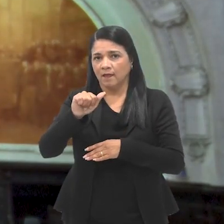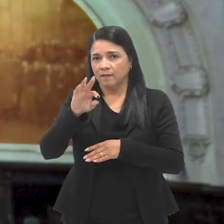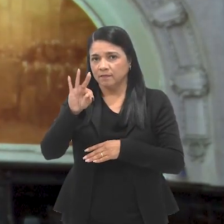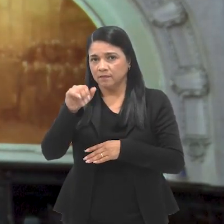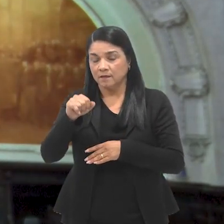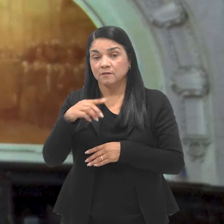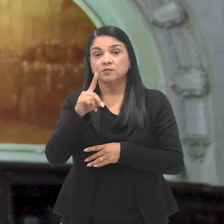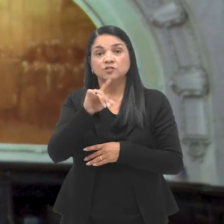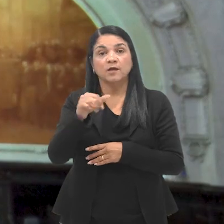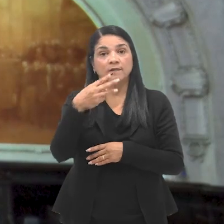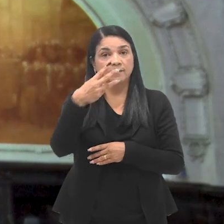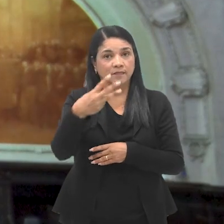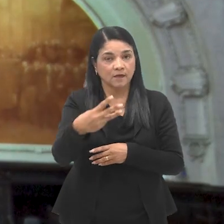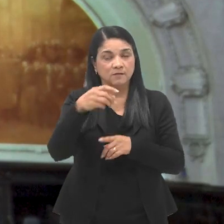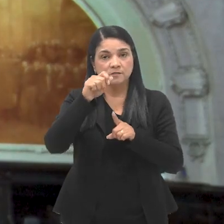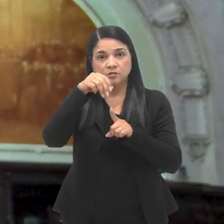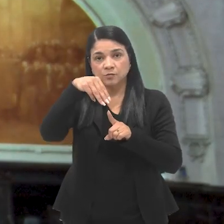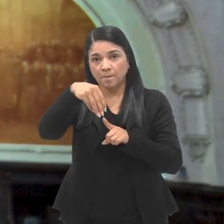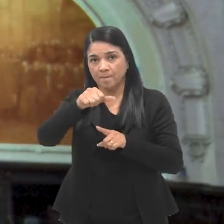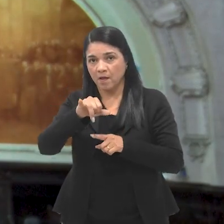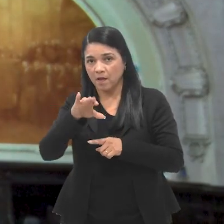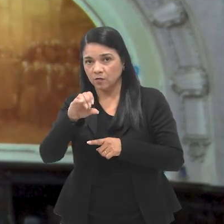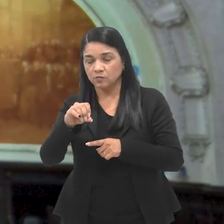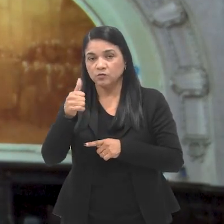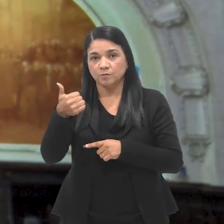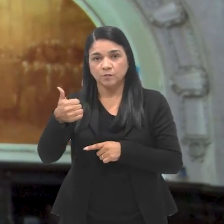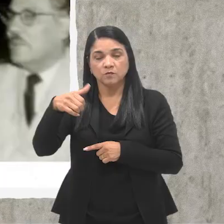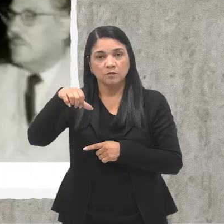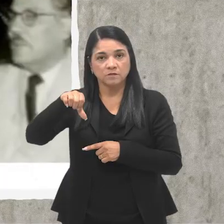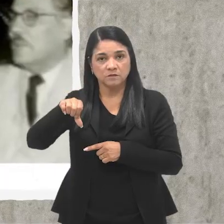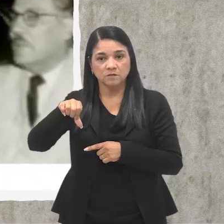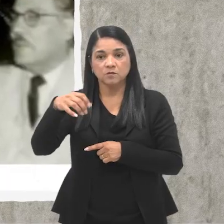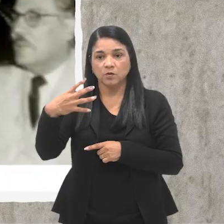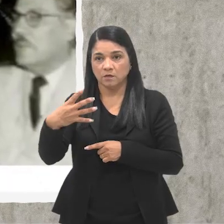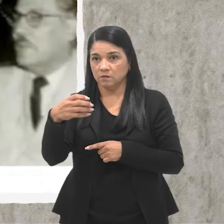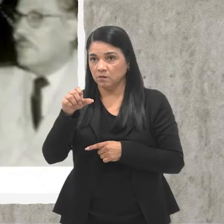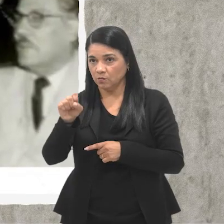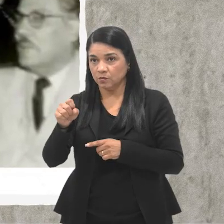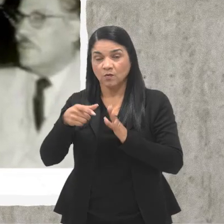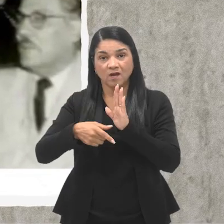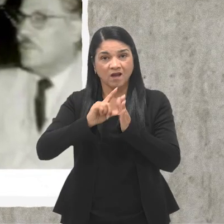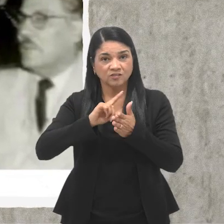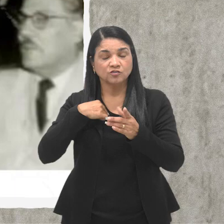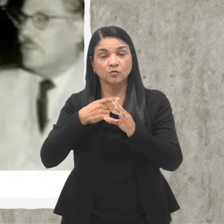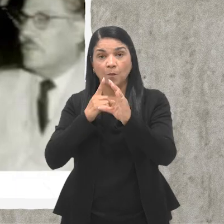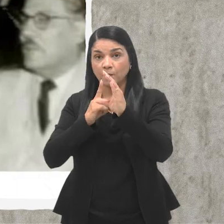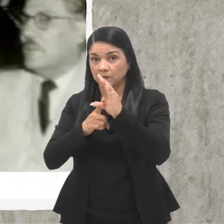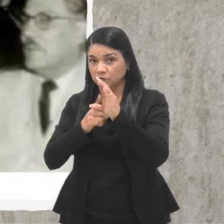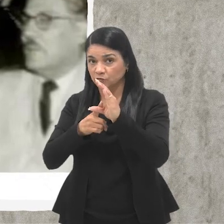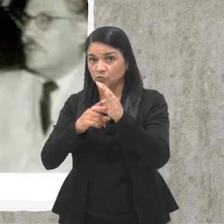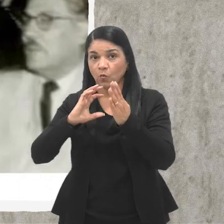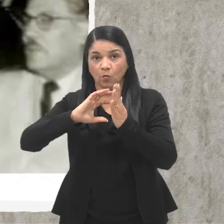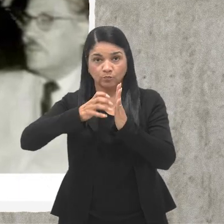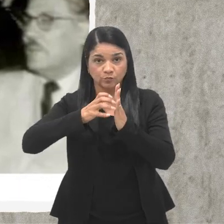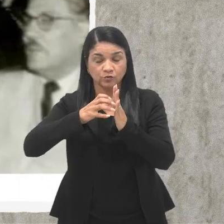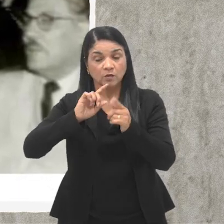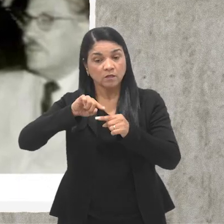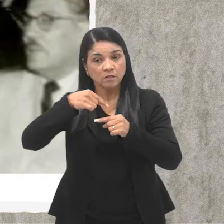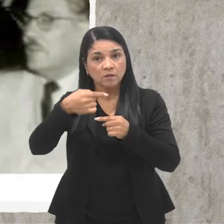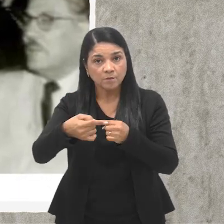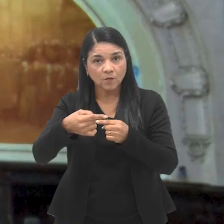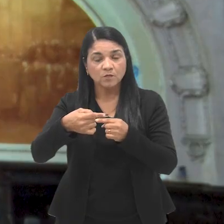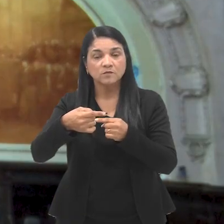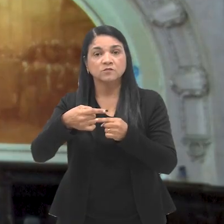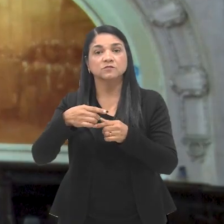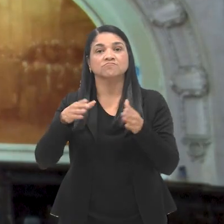de entronizar esse Cristo aqui é muito emblemática. Dia 3 de maio de 1948. Um ano antes, em 1947, nós temos a cassação do Partido